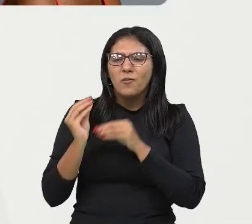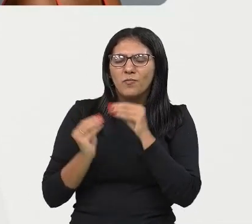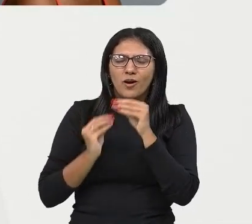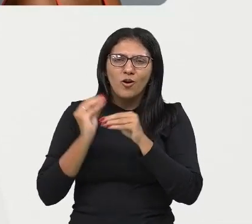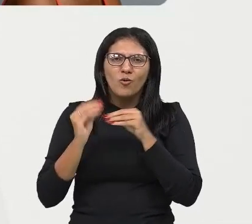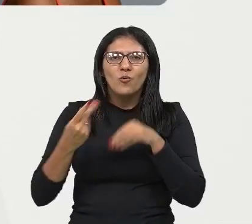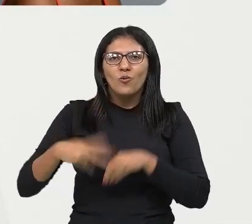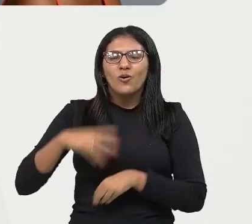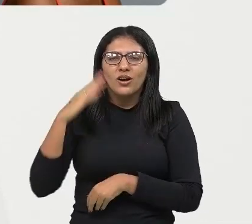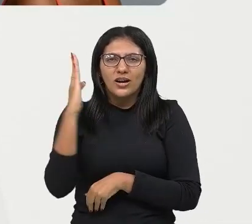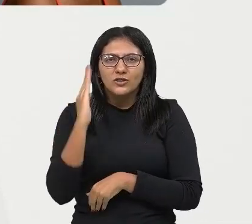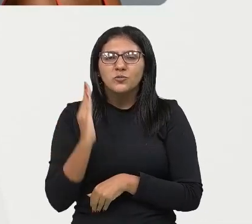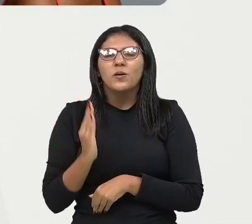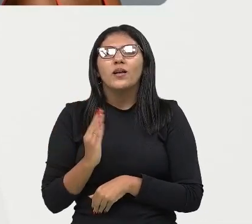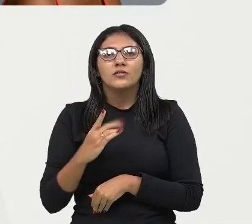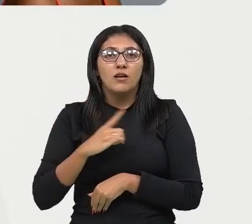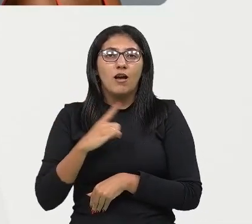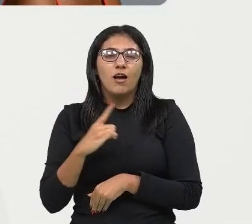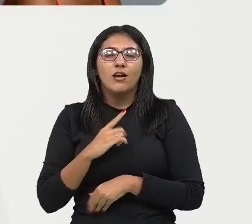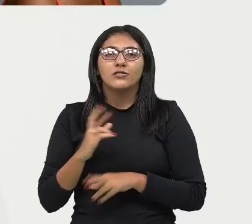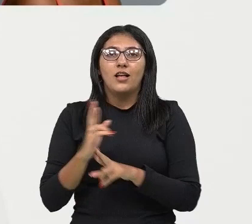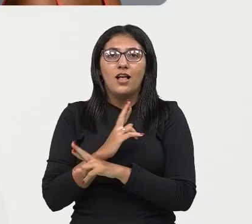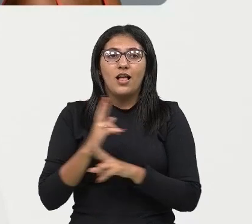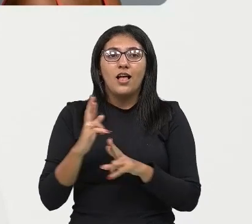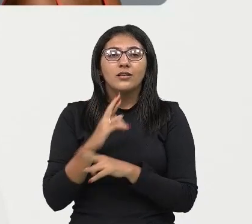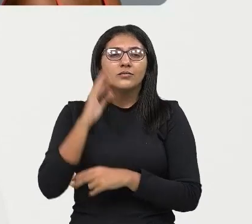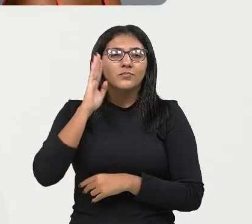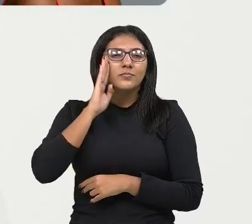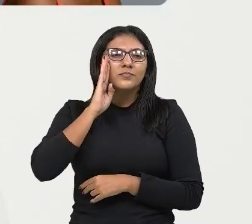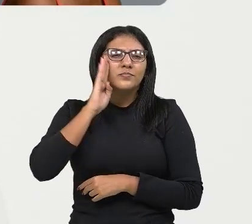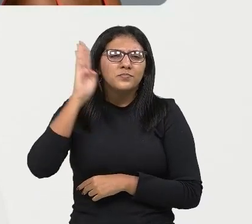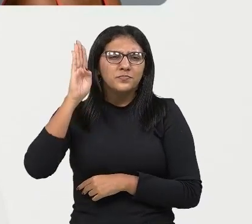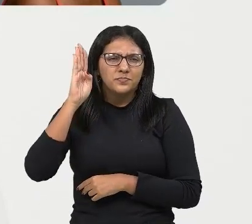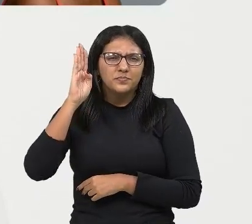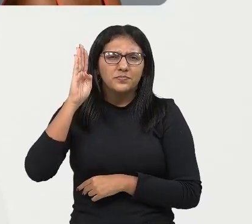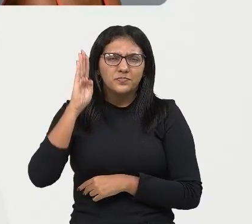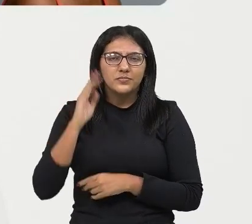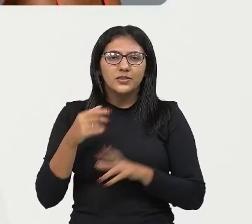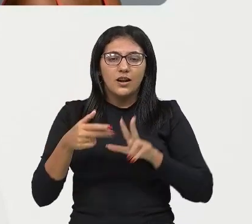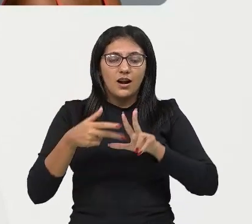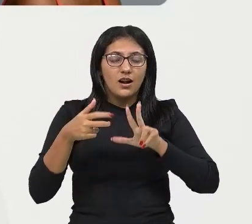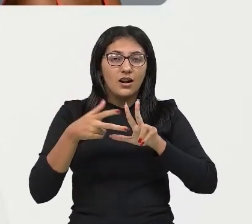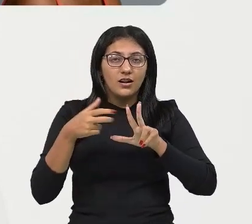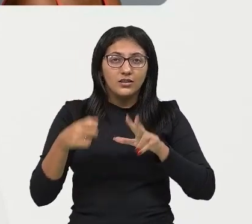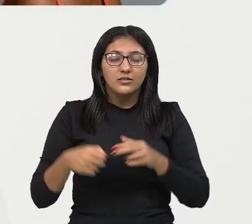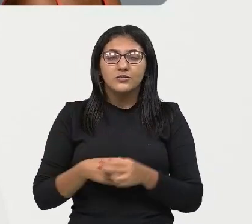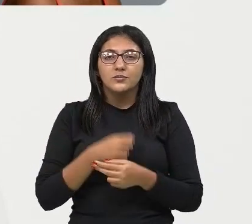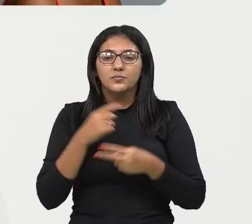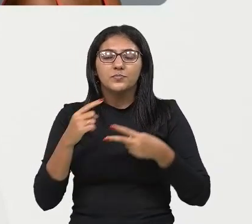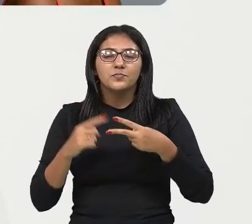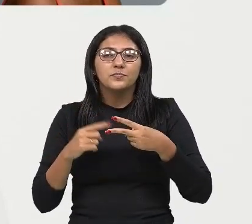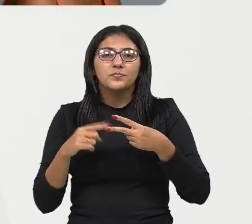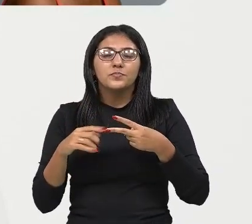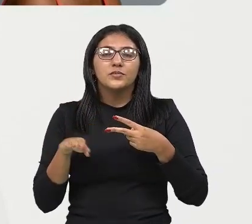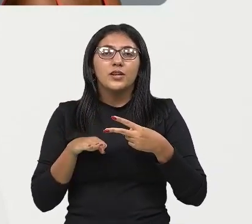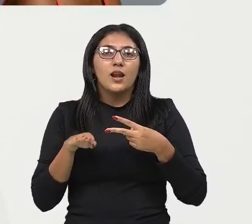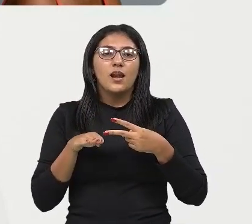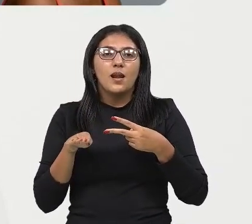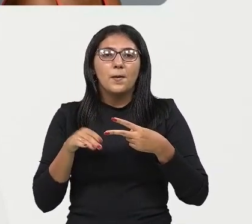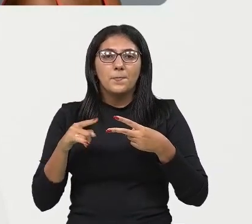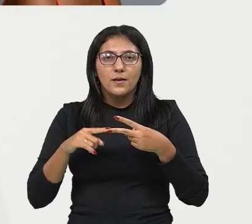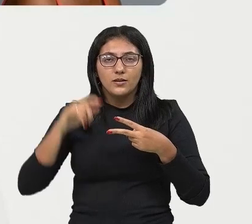daqui do Brasil, que foi formado principalmente pelos indígenas, foi formado também